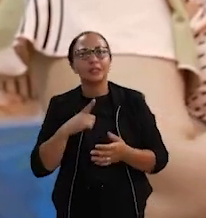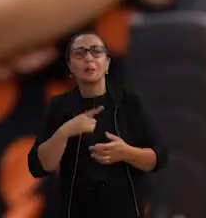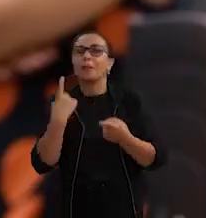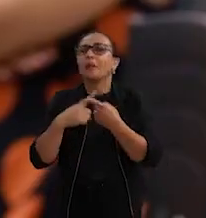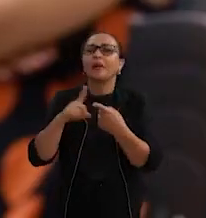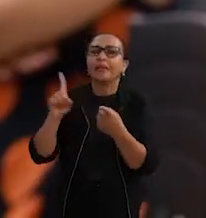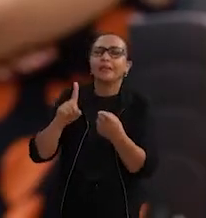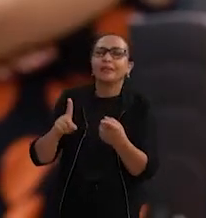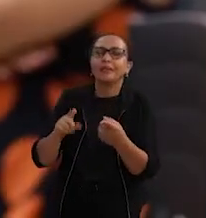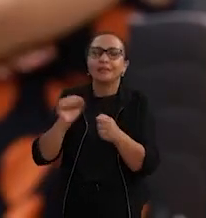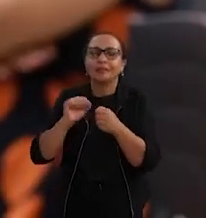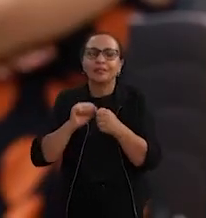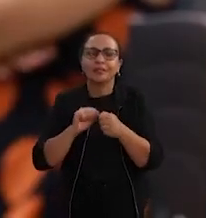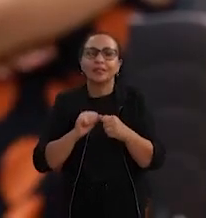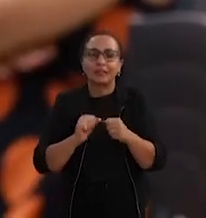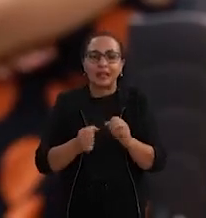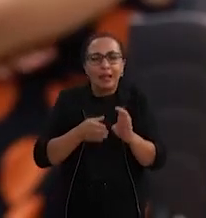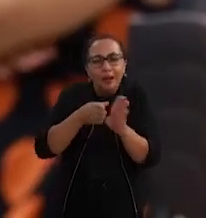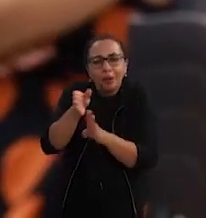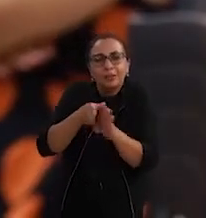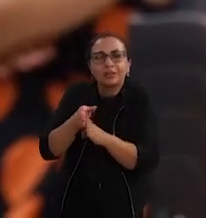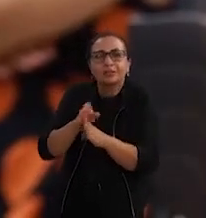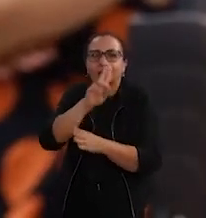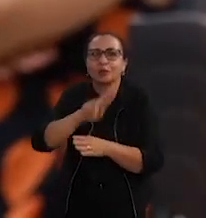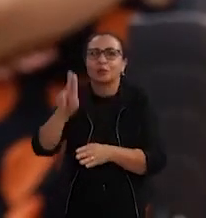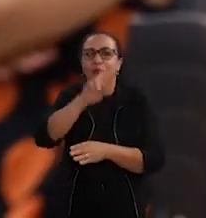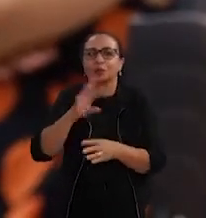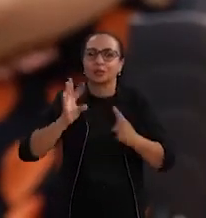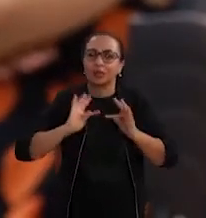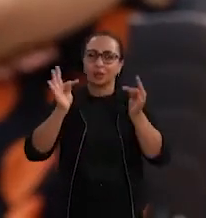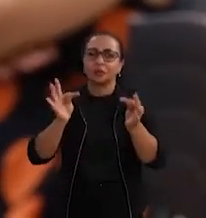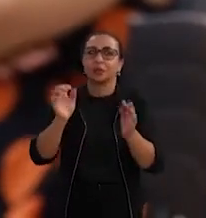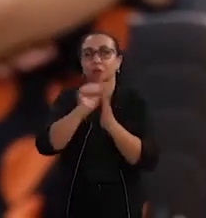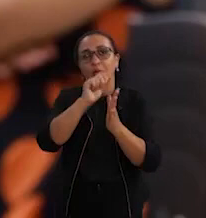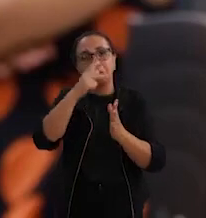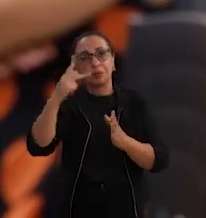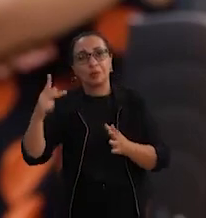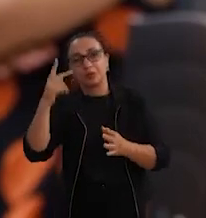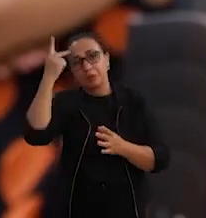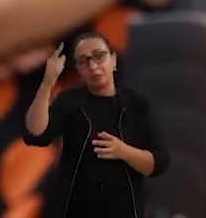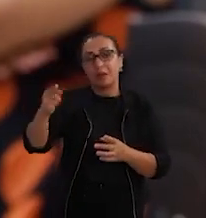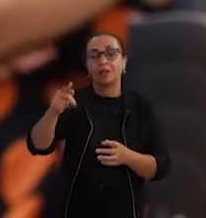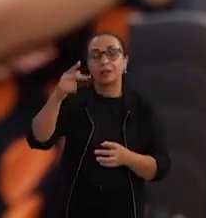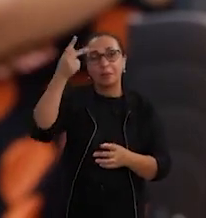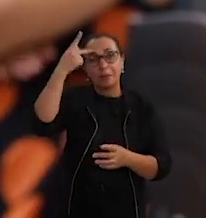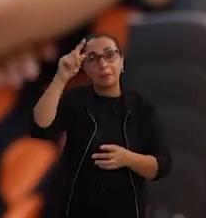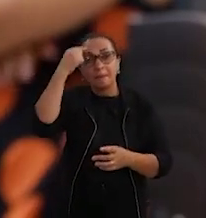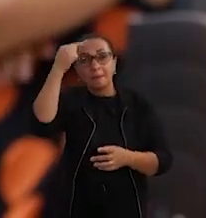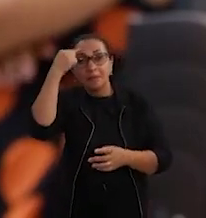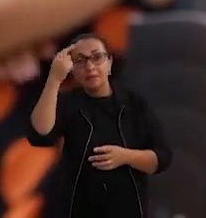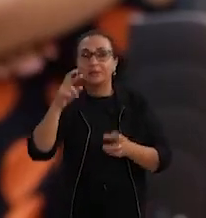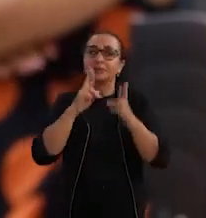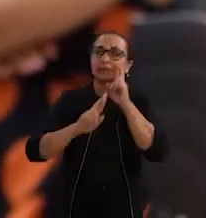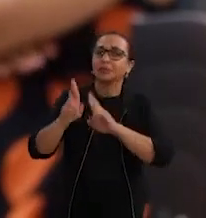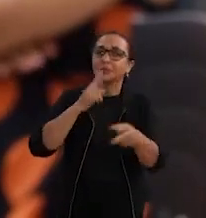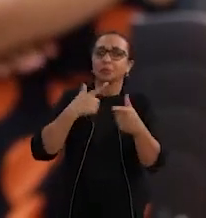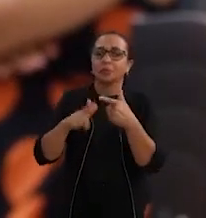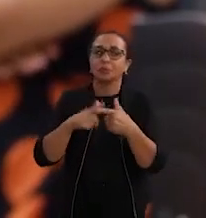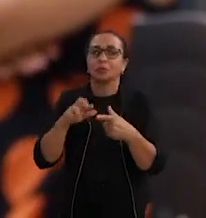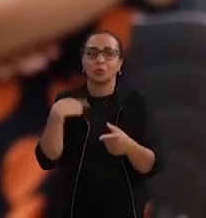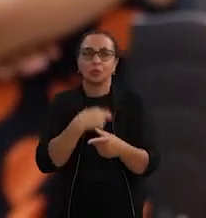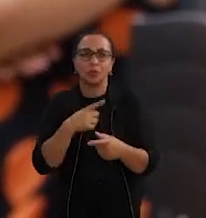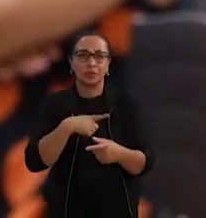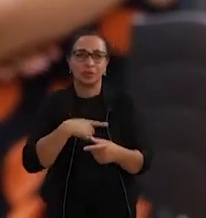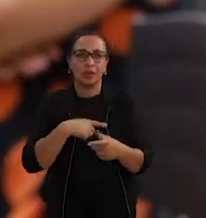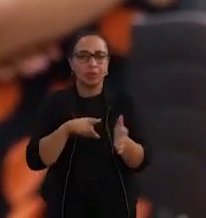medida, então, por que não cogitar o uso da tecnologia? Por que não cogitar o uso de um aplicativo para pensar na solução